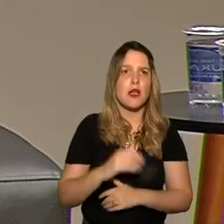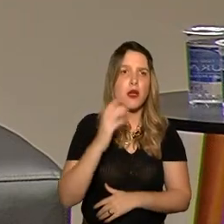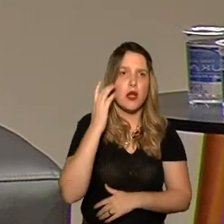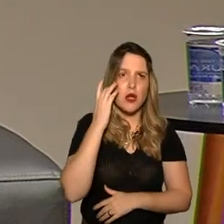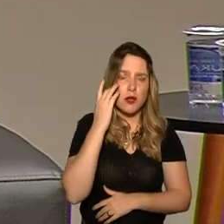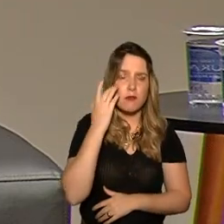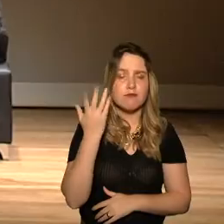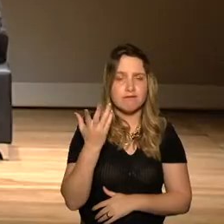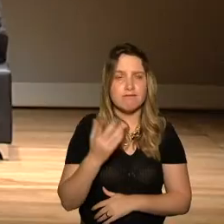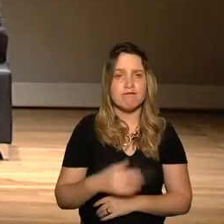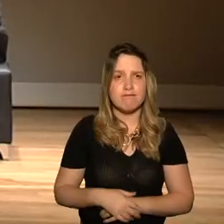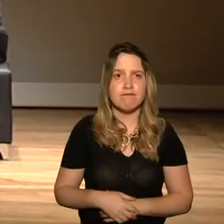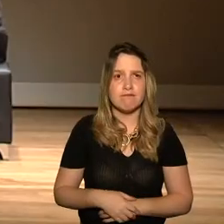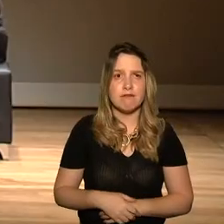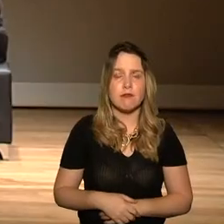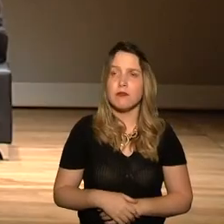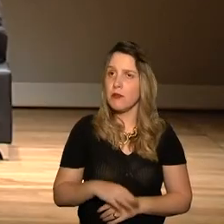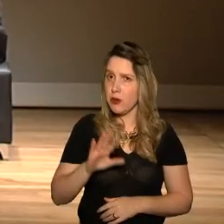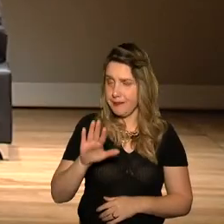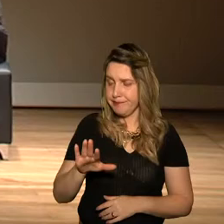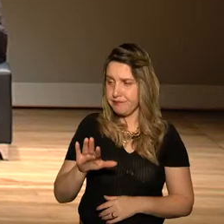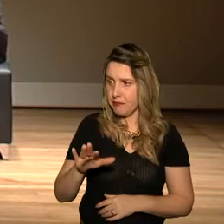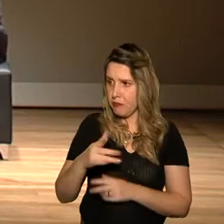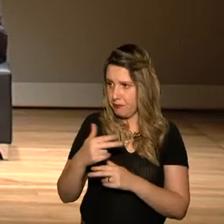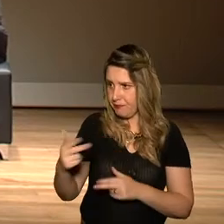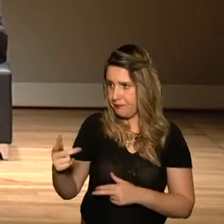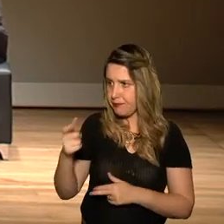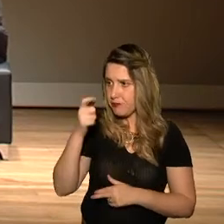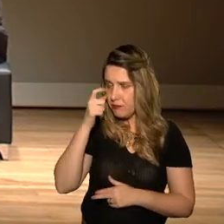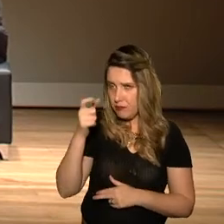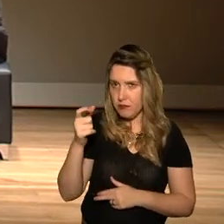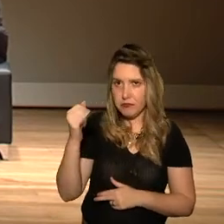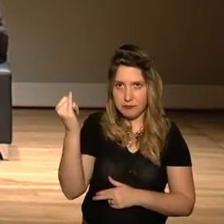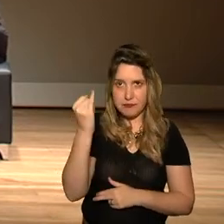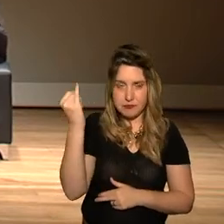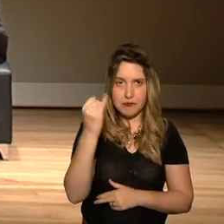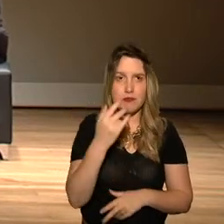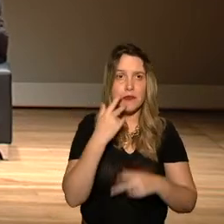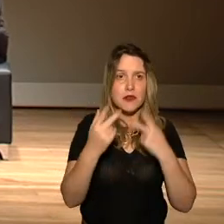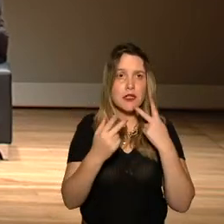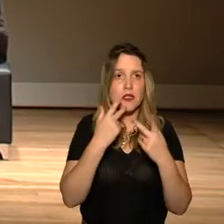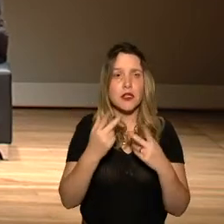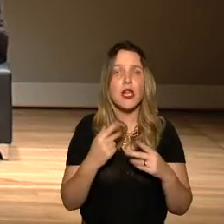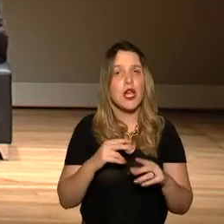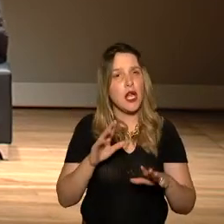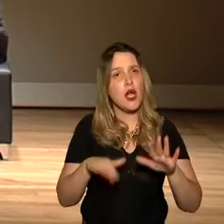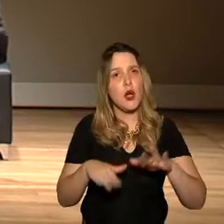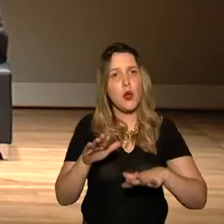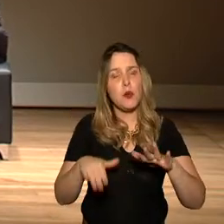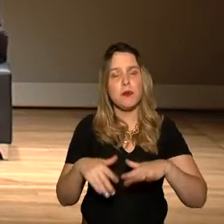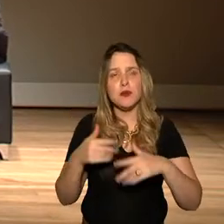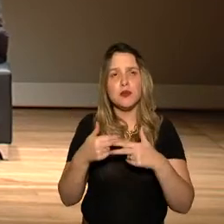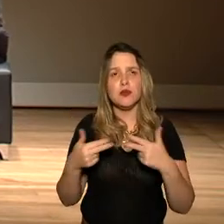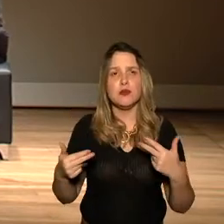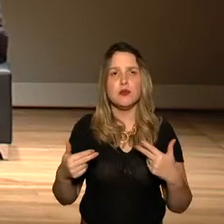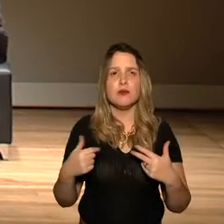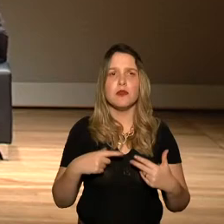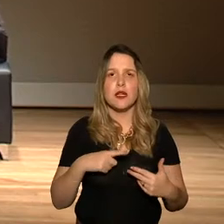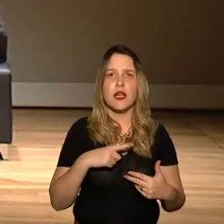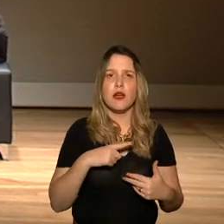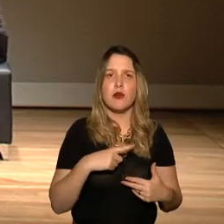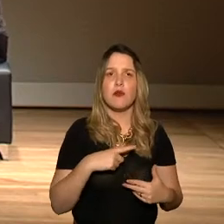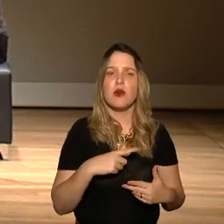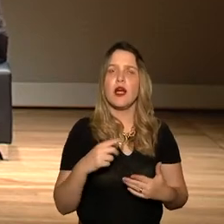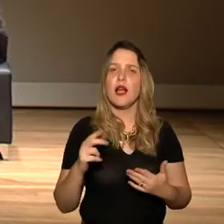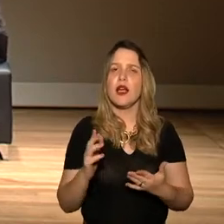acho que isso ainda é uma lacuna uma coisa interessante disso que você tá falando é que justamente uma instituição cultural que eu